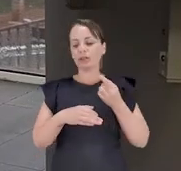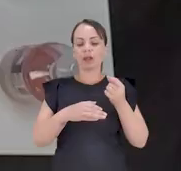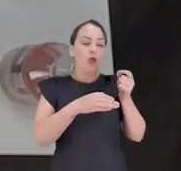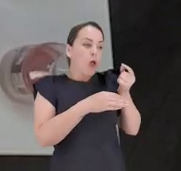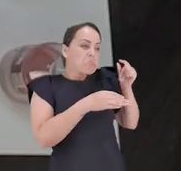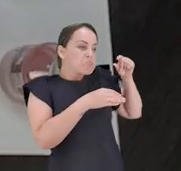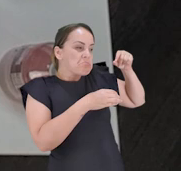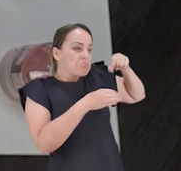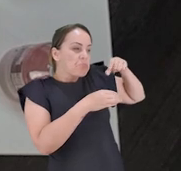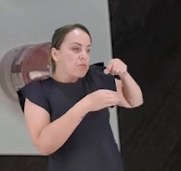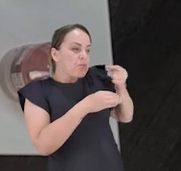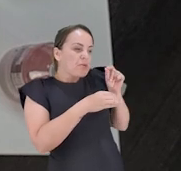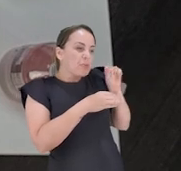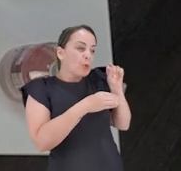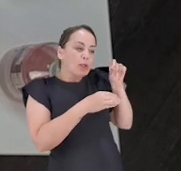pinguinho, ele é bem assim? Forte. Aham.